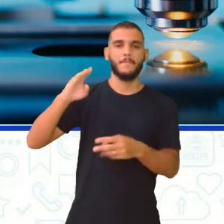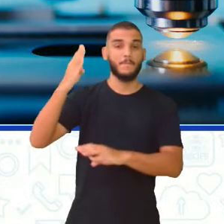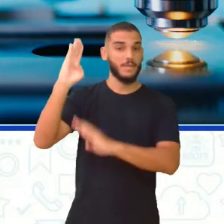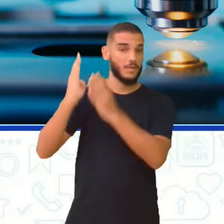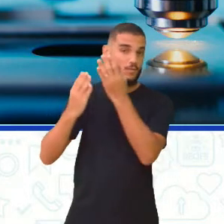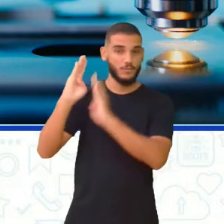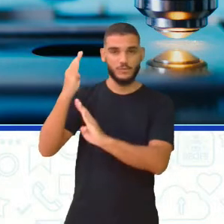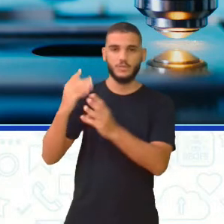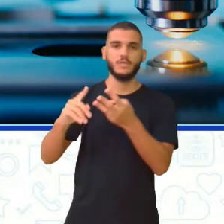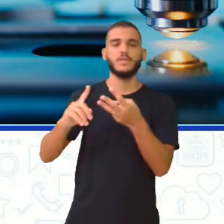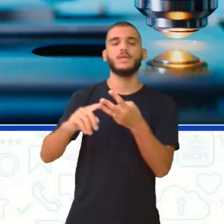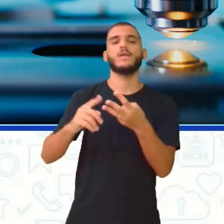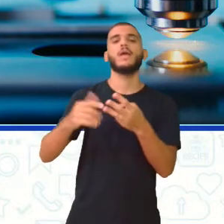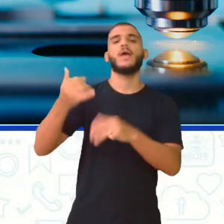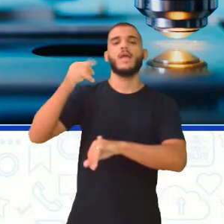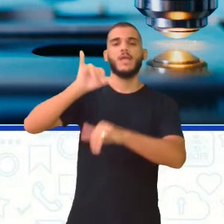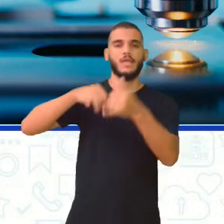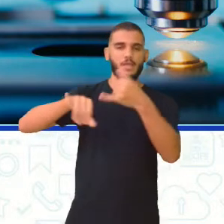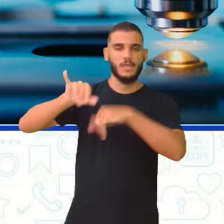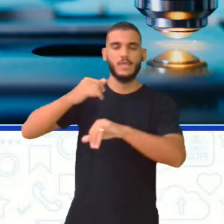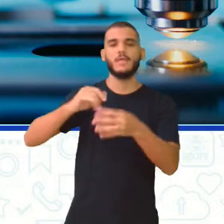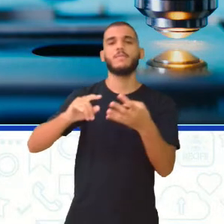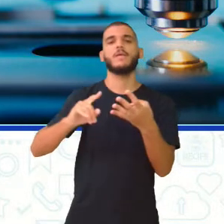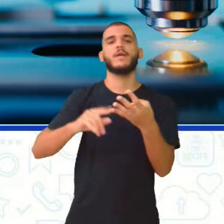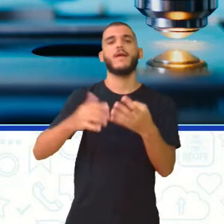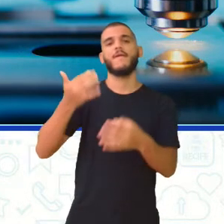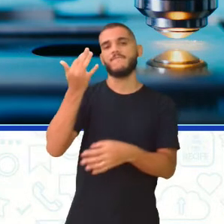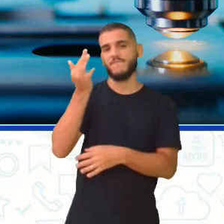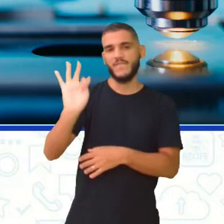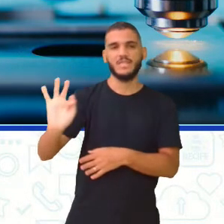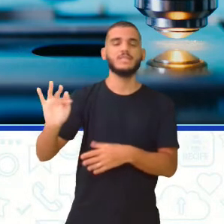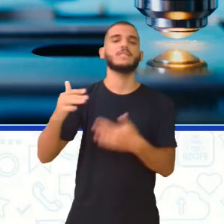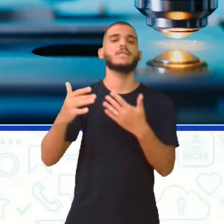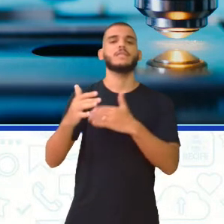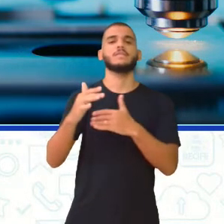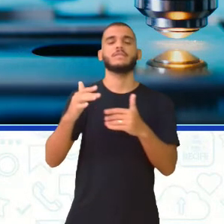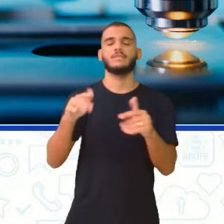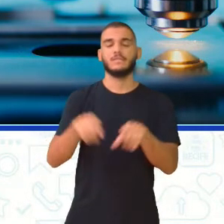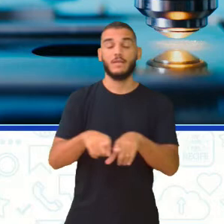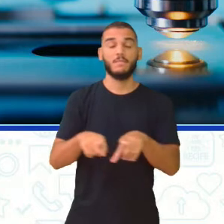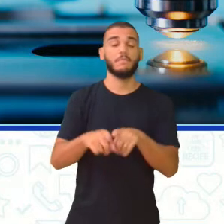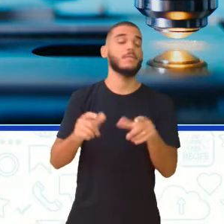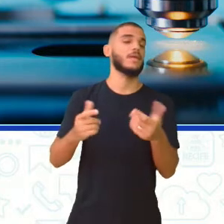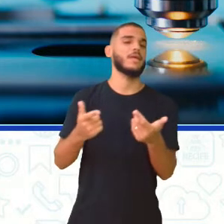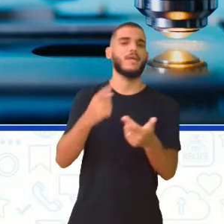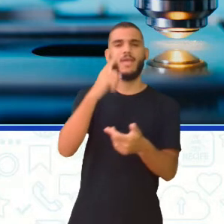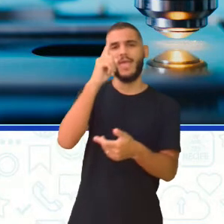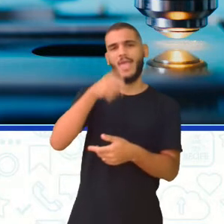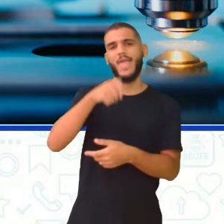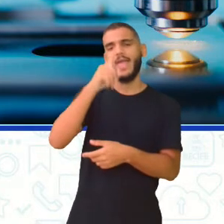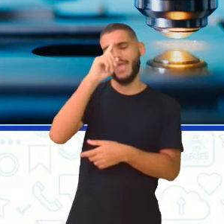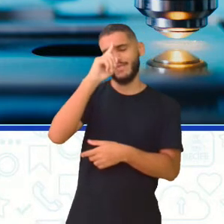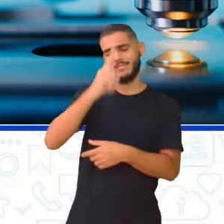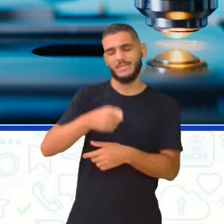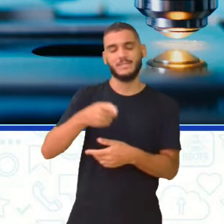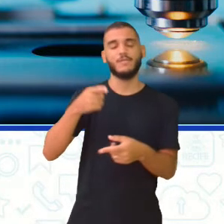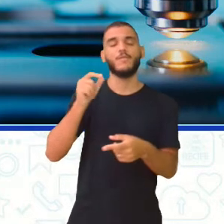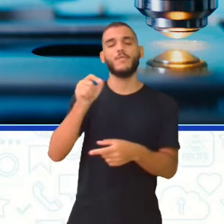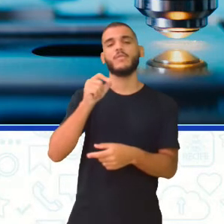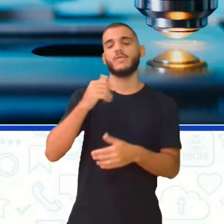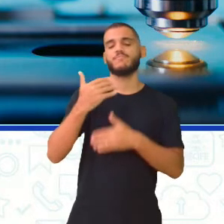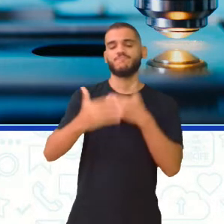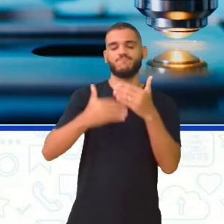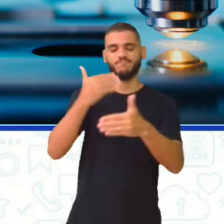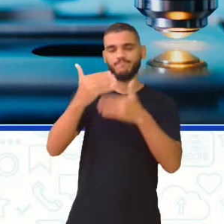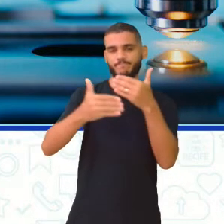a fisiologia, a biologia molecular, entre outros, foram decisivos para o desenvolvimento do que chamamos hoje